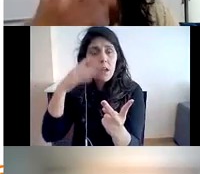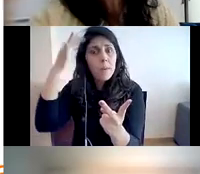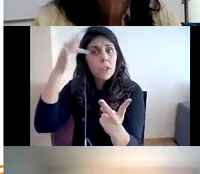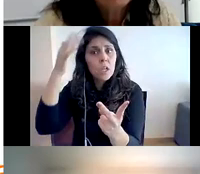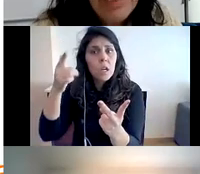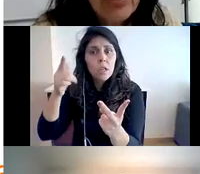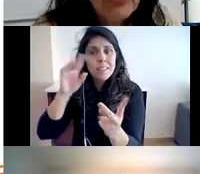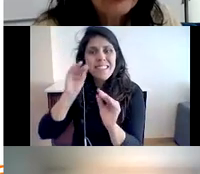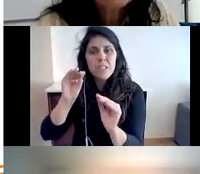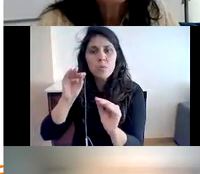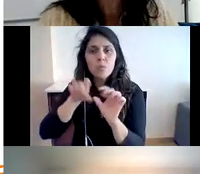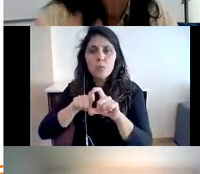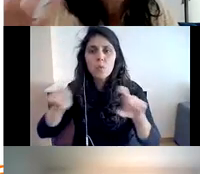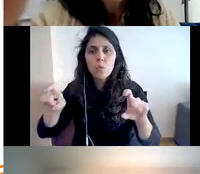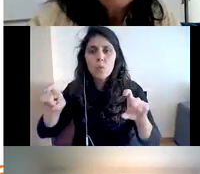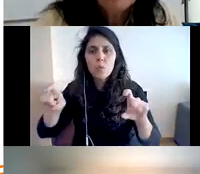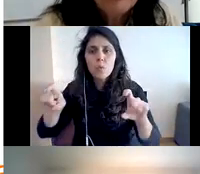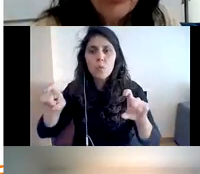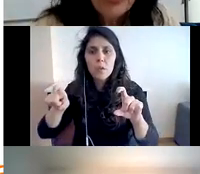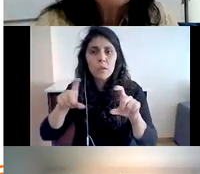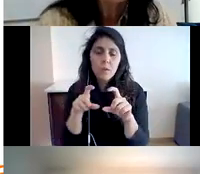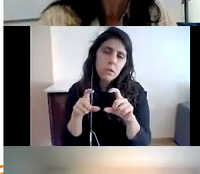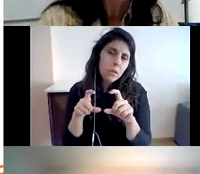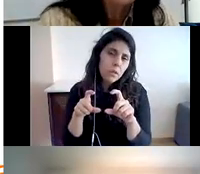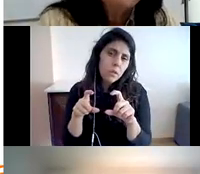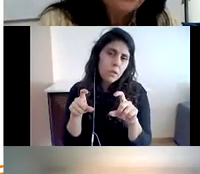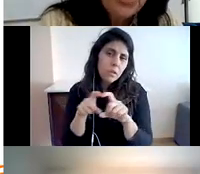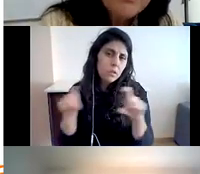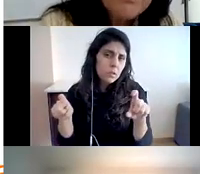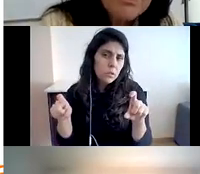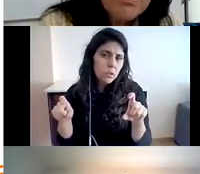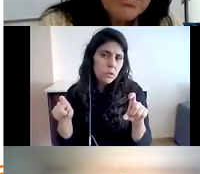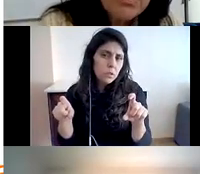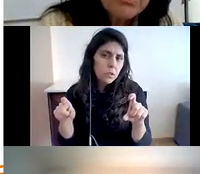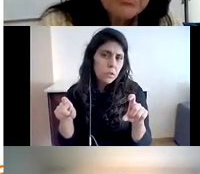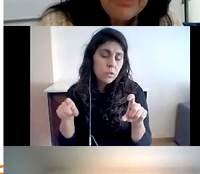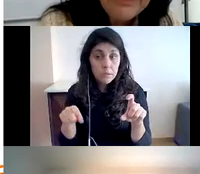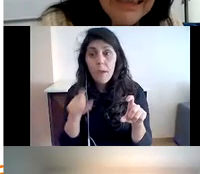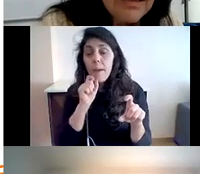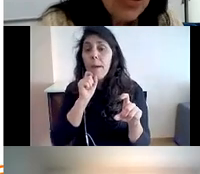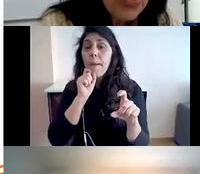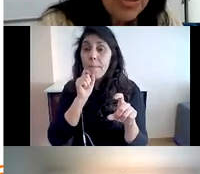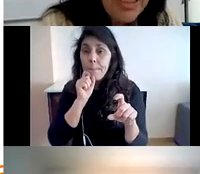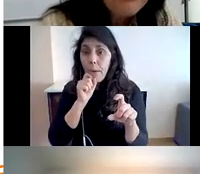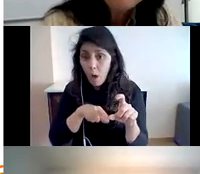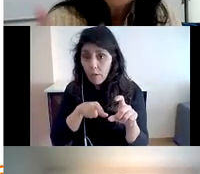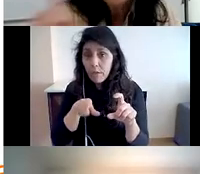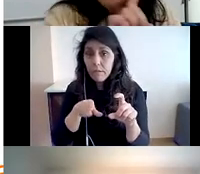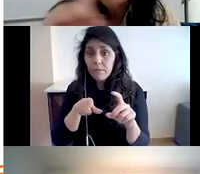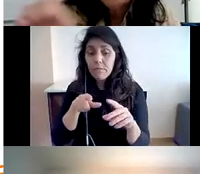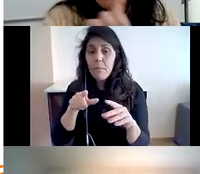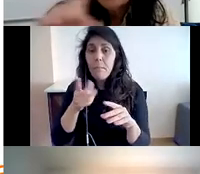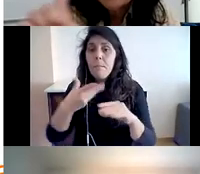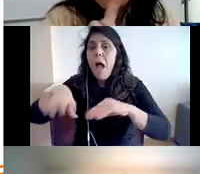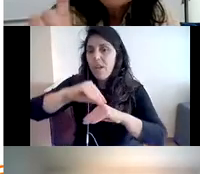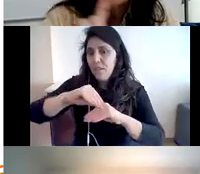um ensino secundário que, de alguma forma, pudesse ir além da dualidade.